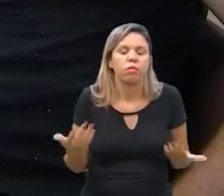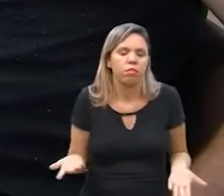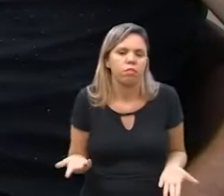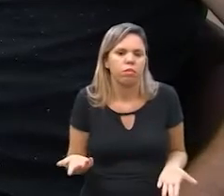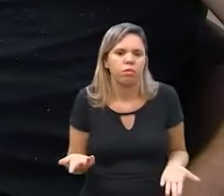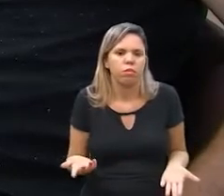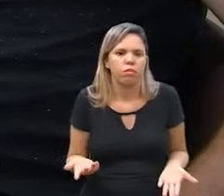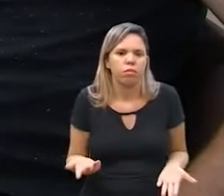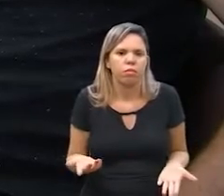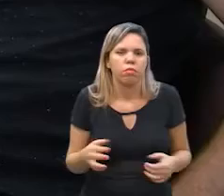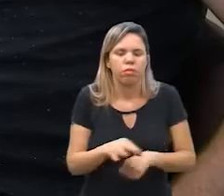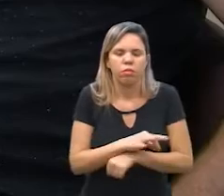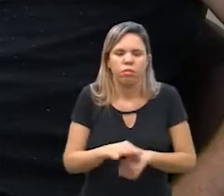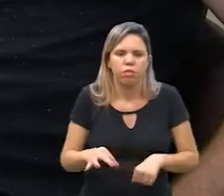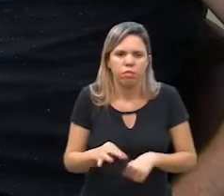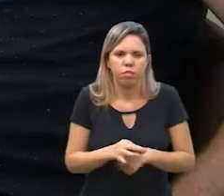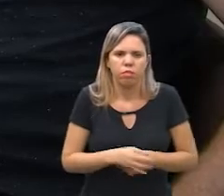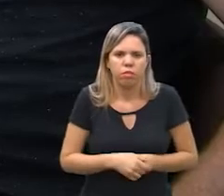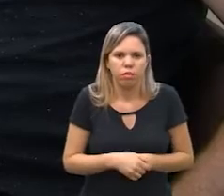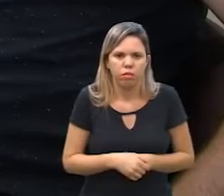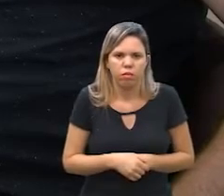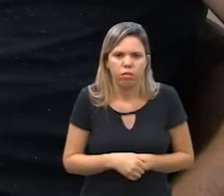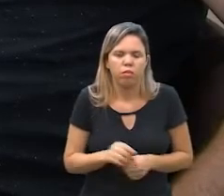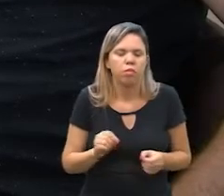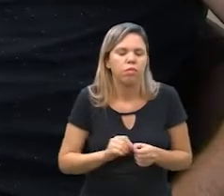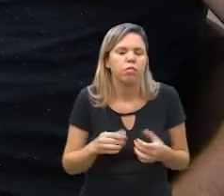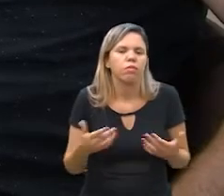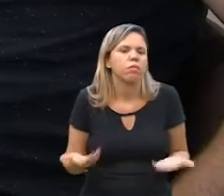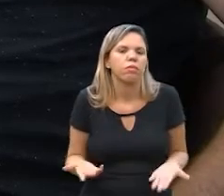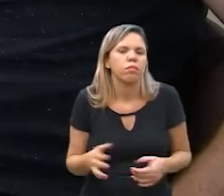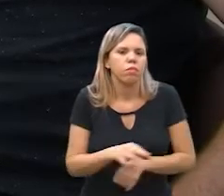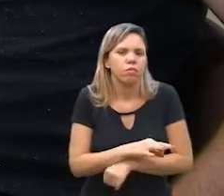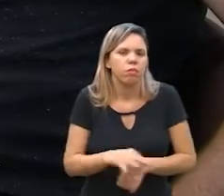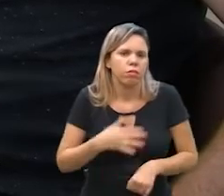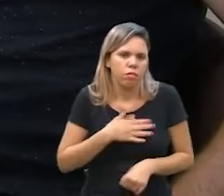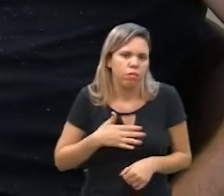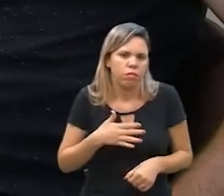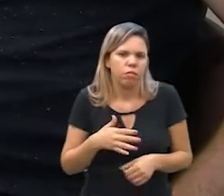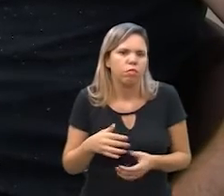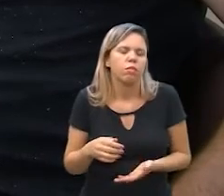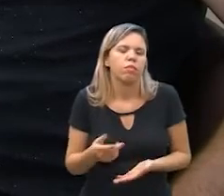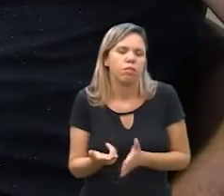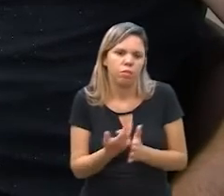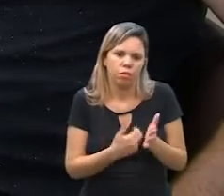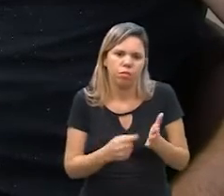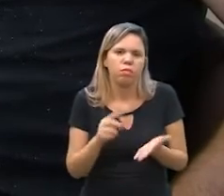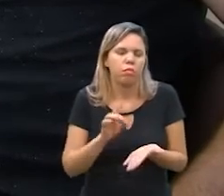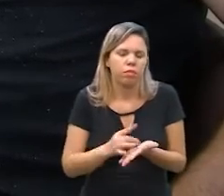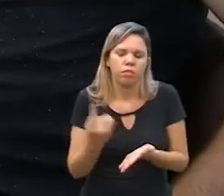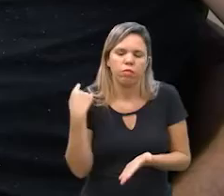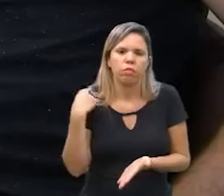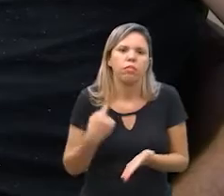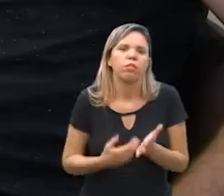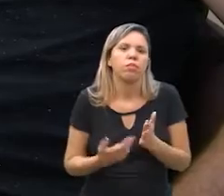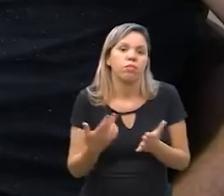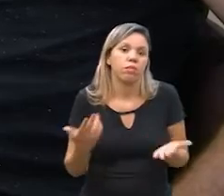acho que eu fui ver o que a arquitetura... O que fazia um arquiteto, né? Gostava de desenhar, naquela época realmente se desenhava à